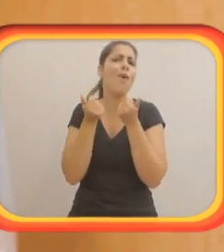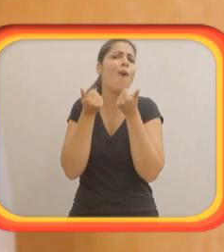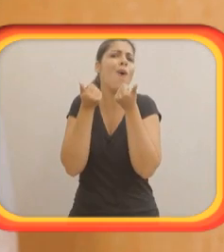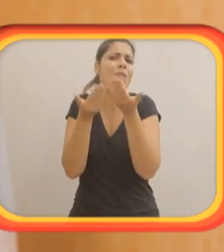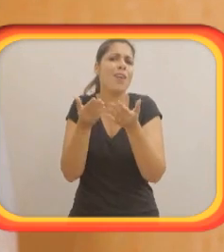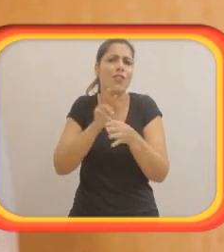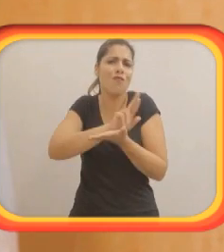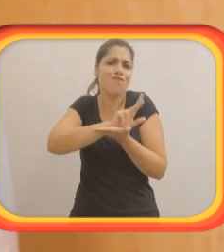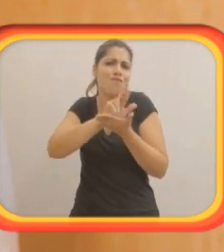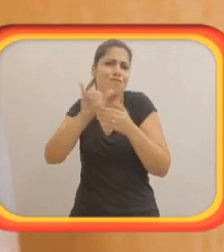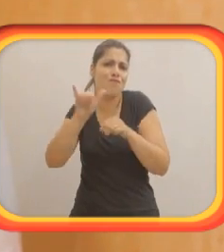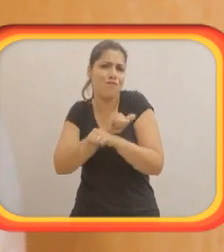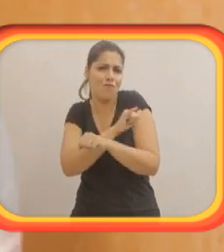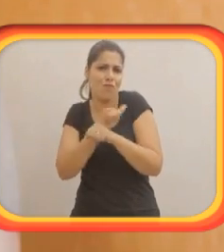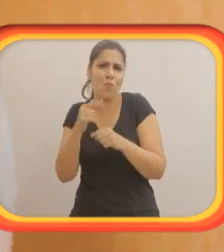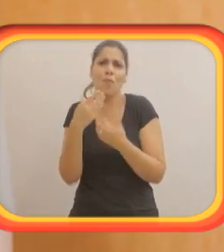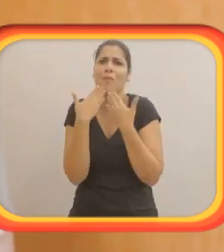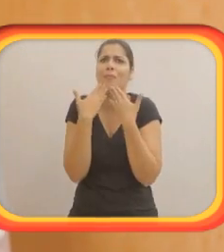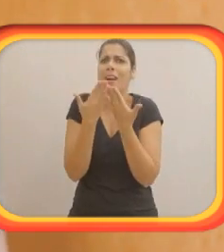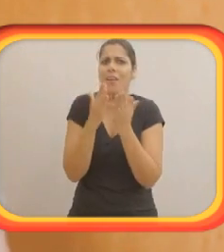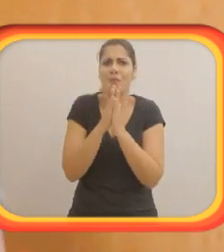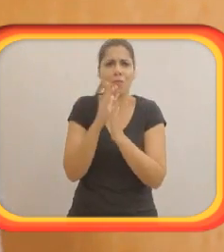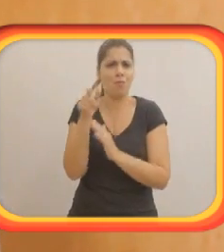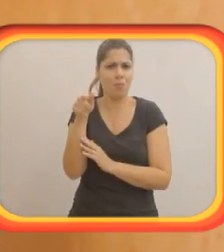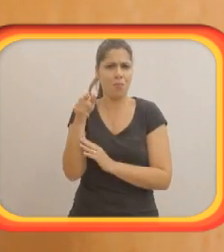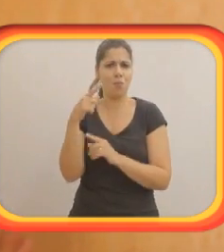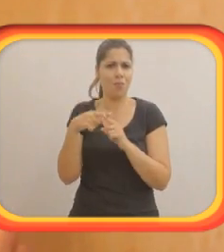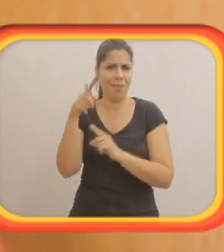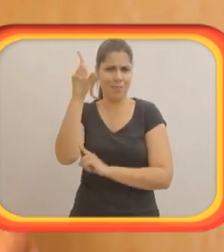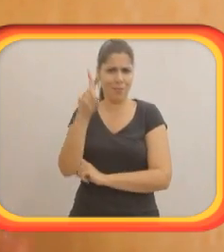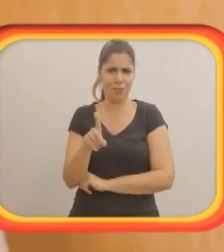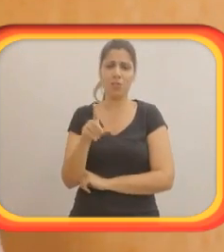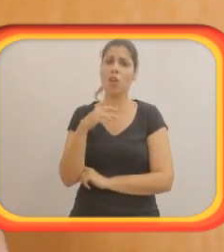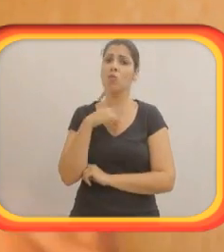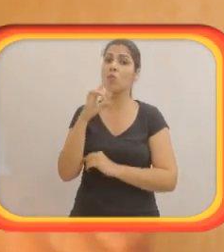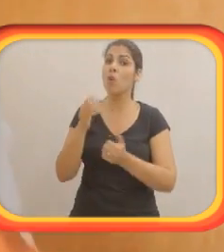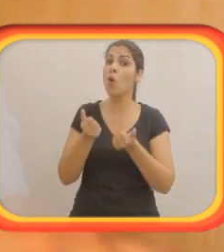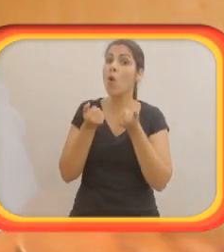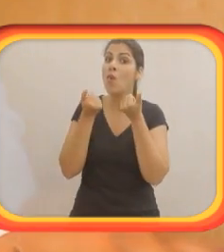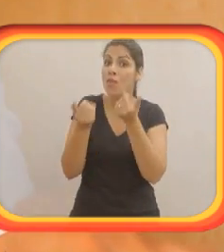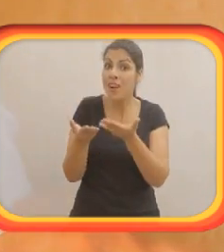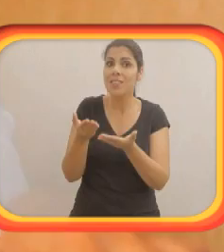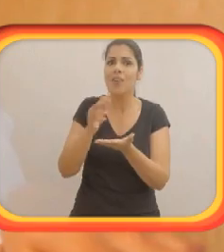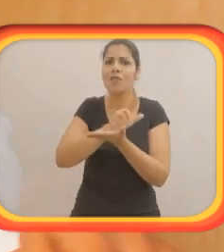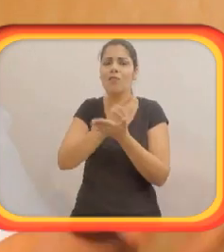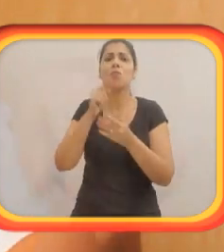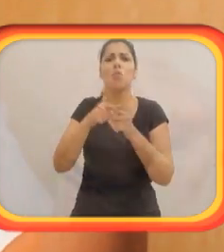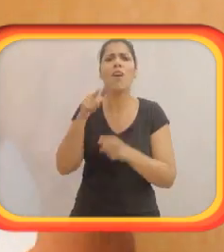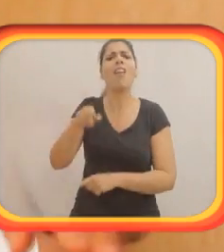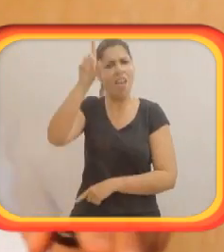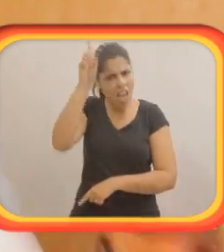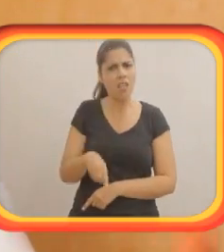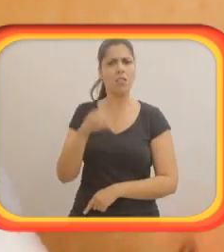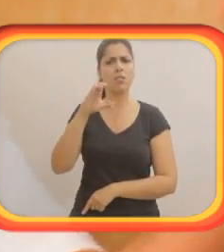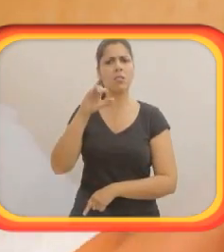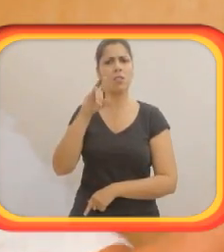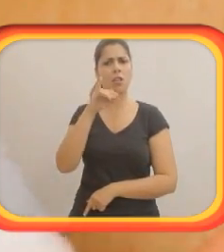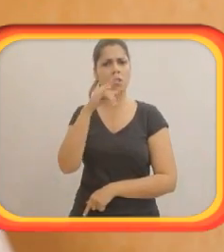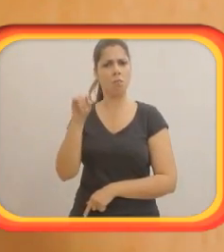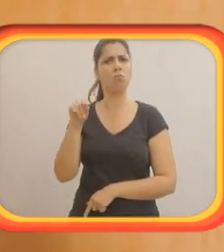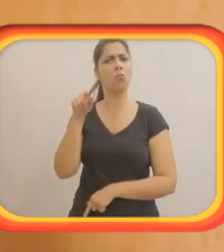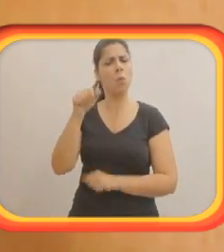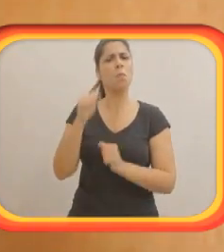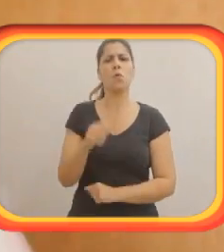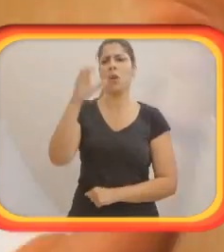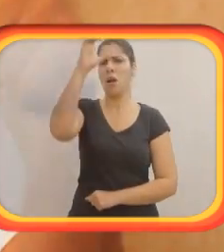um cidadão, porque aí muda toda a questão. Não vou oferecer os recursos como um favor porque ele